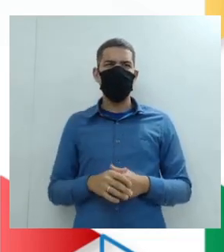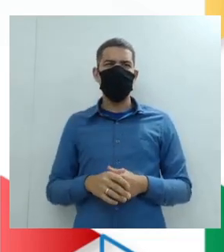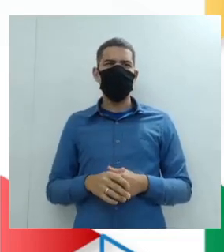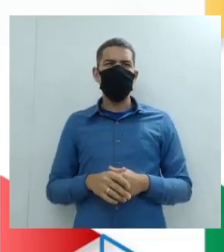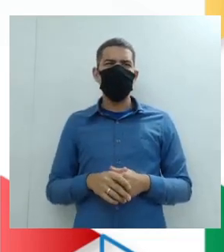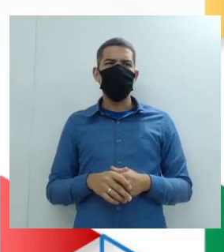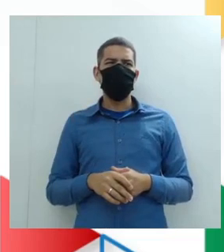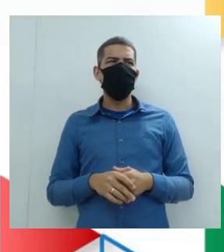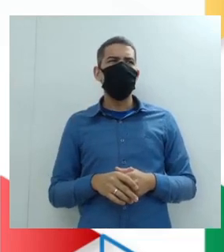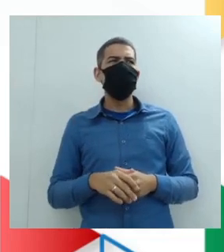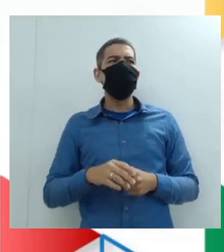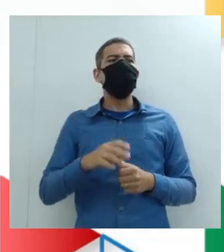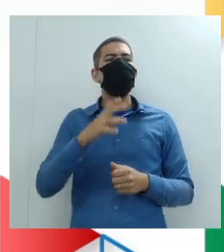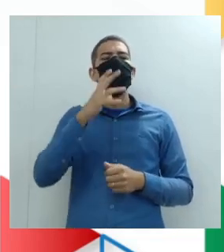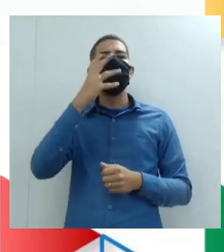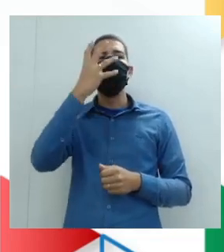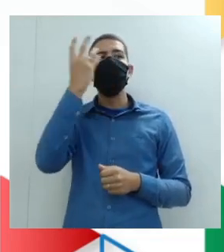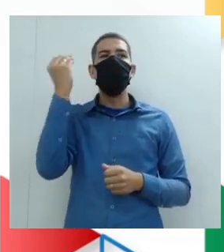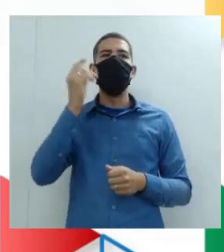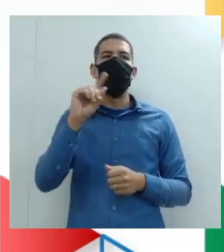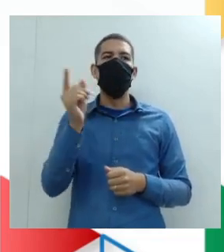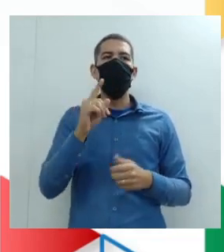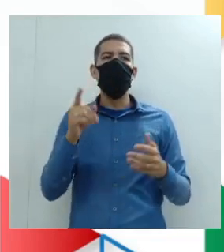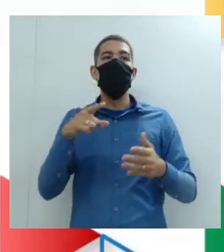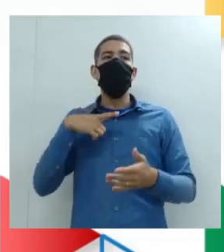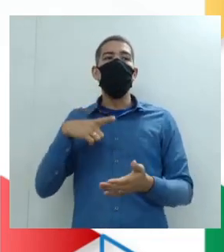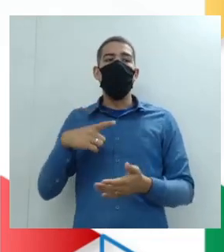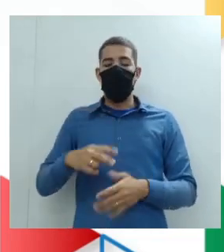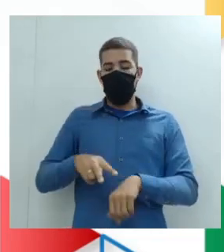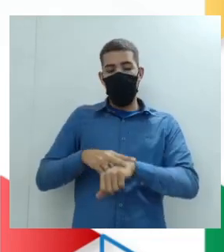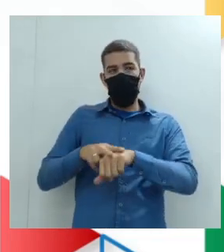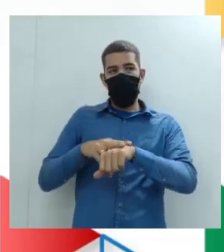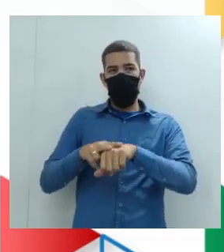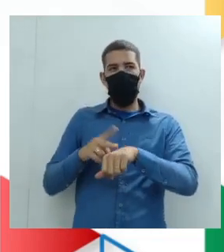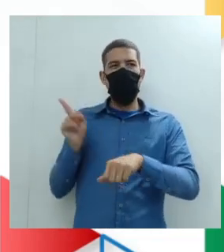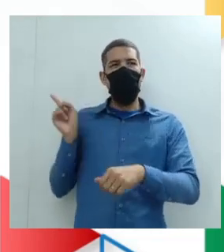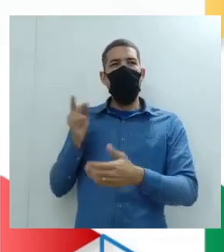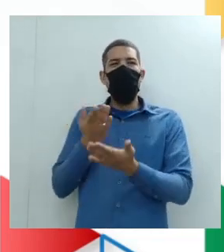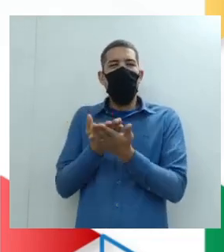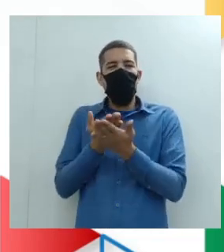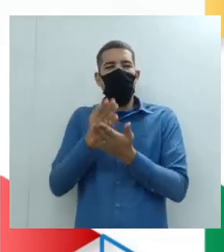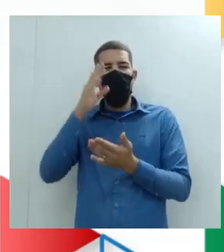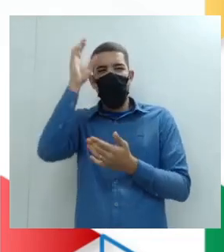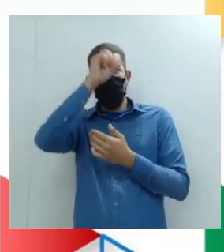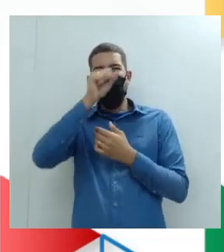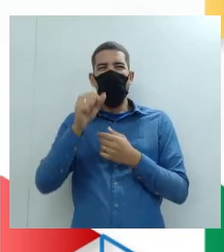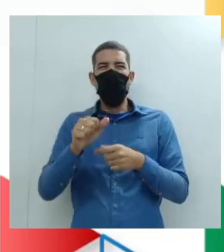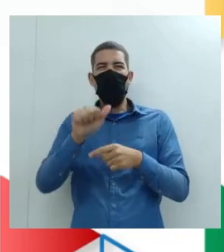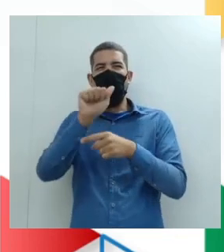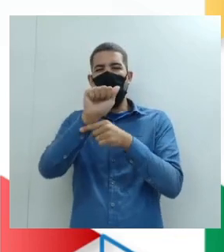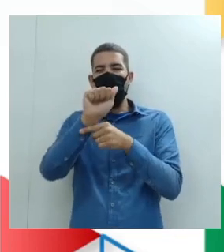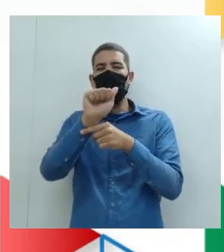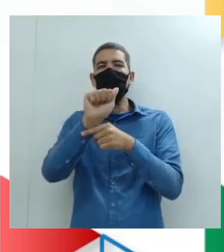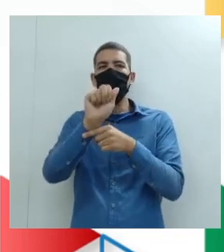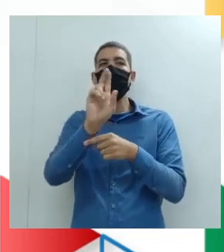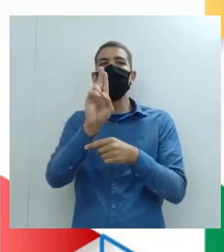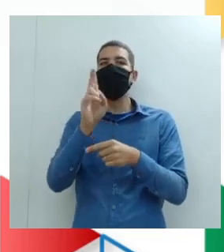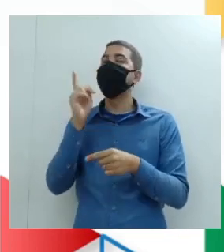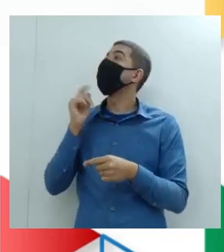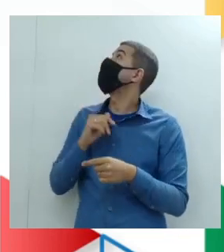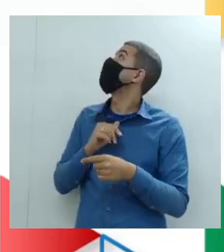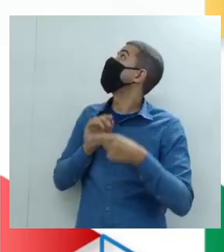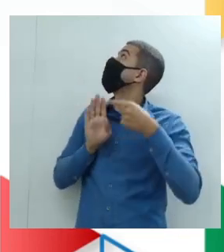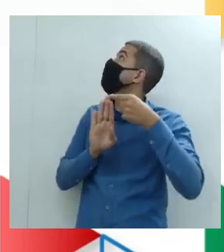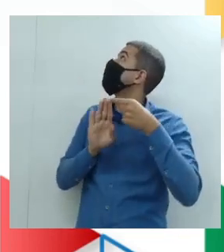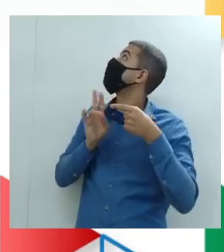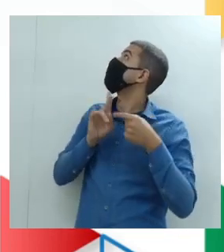não esquece que a gente está aí nesse campo dos números, tá? Segue comigo, ó. O A é chamado de numerador, o